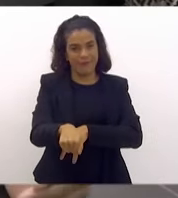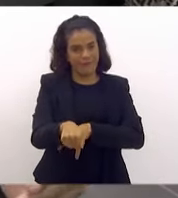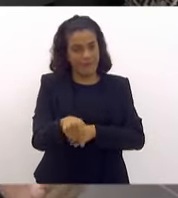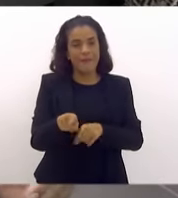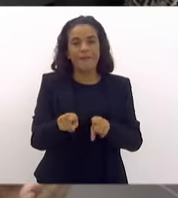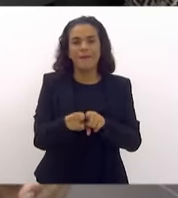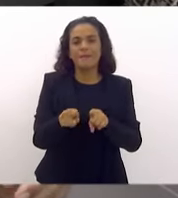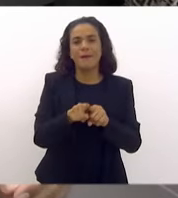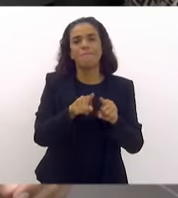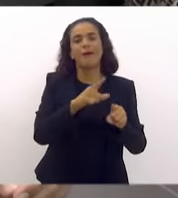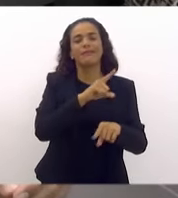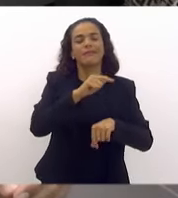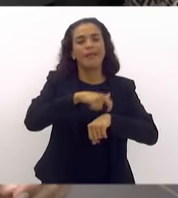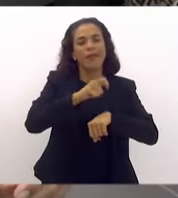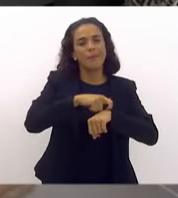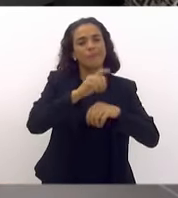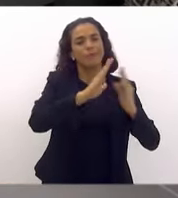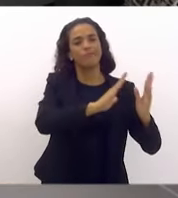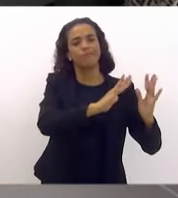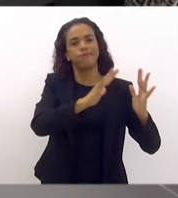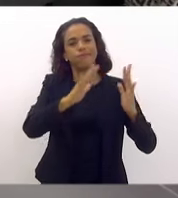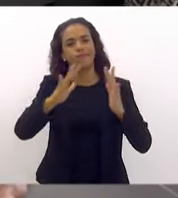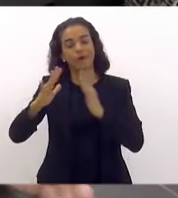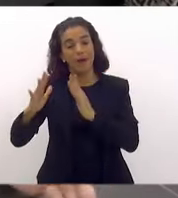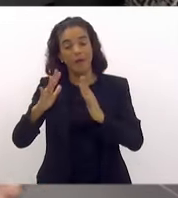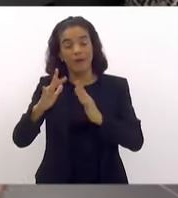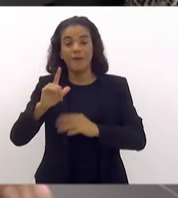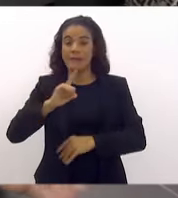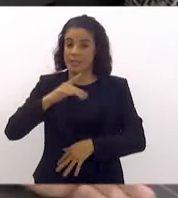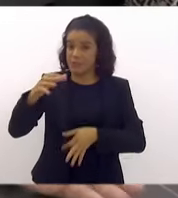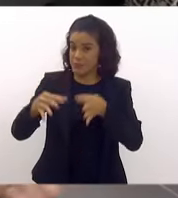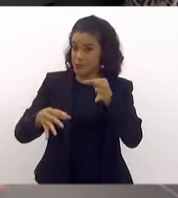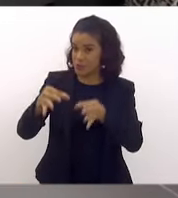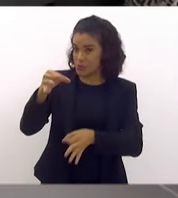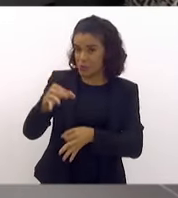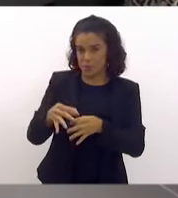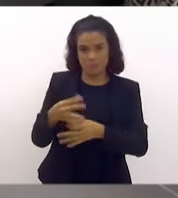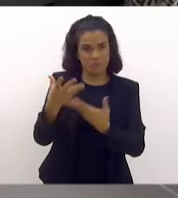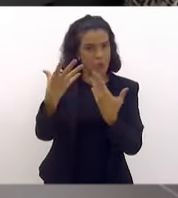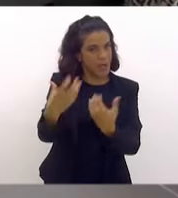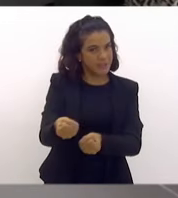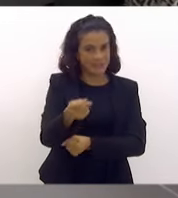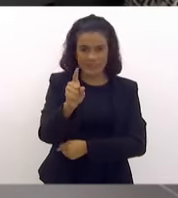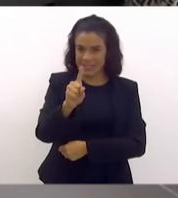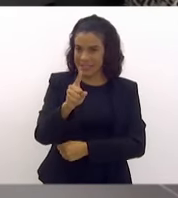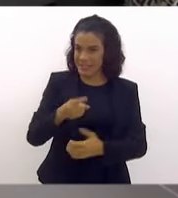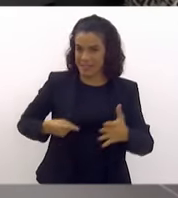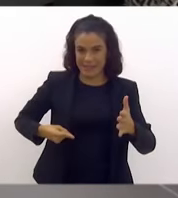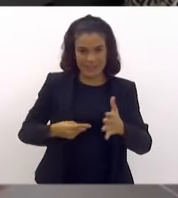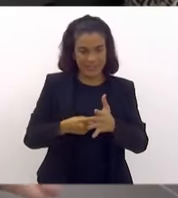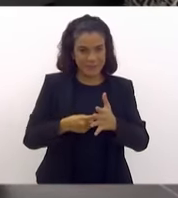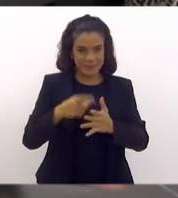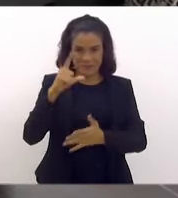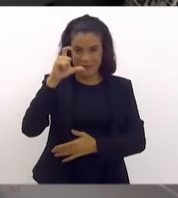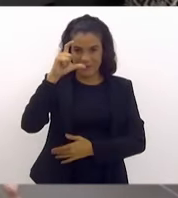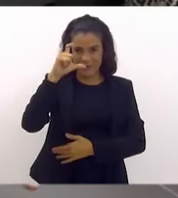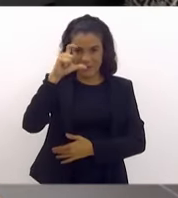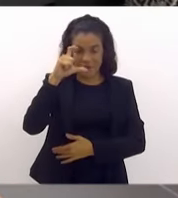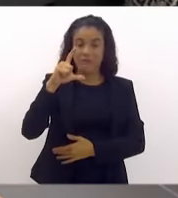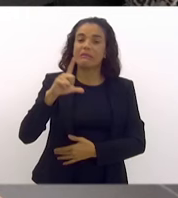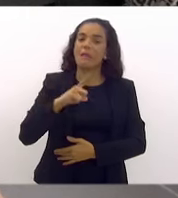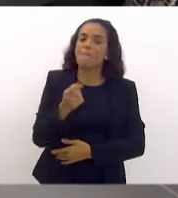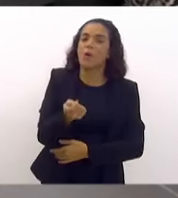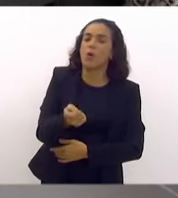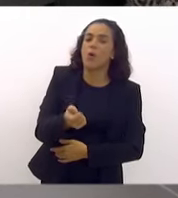cronologia do problema hoje em dia há juízes que sequer recebem a denúncia há juízes